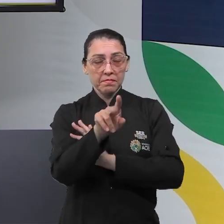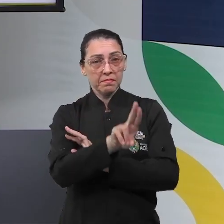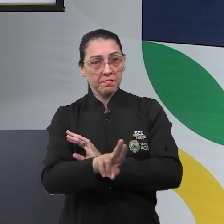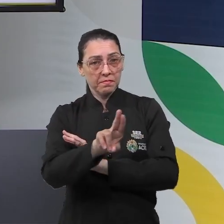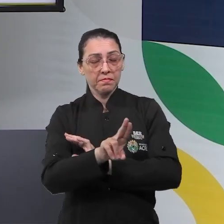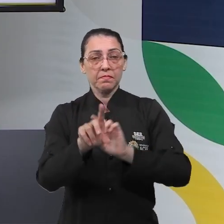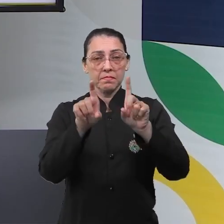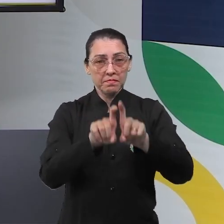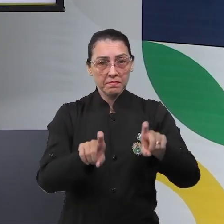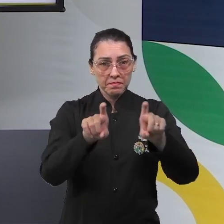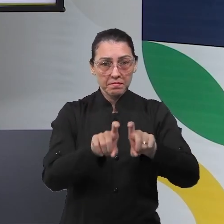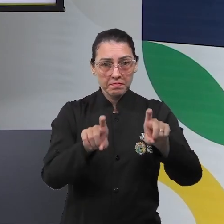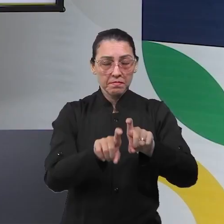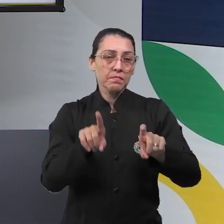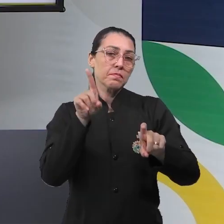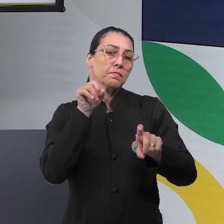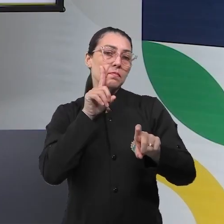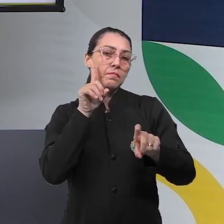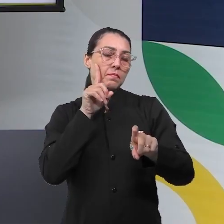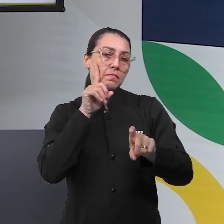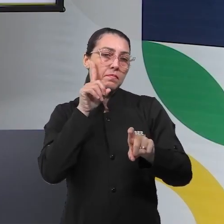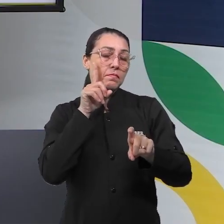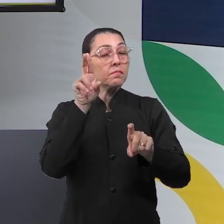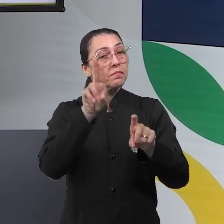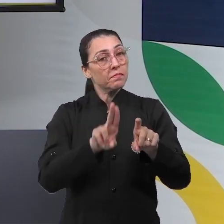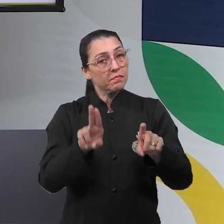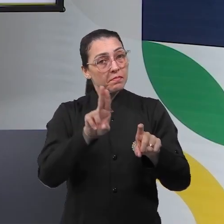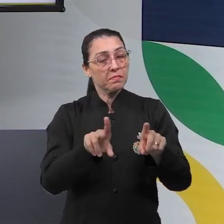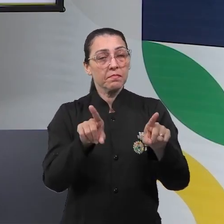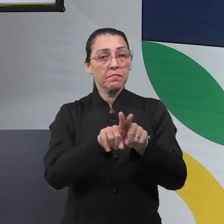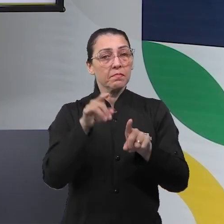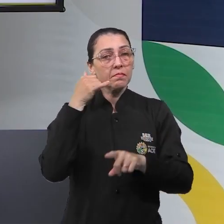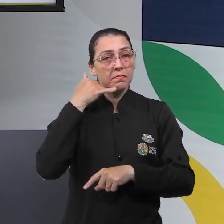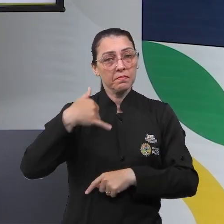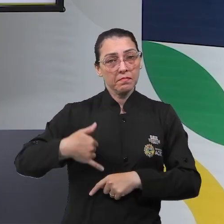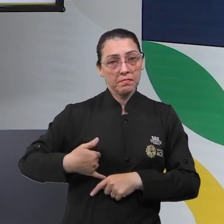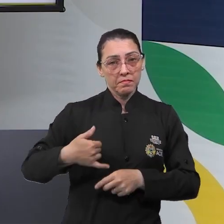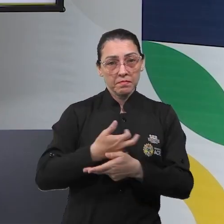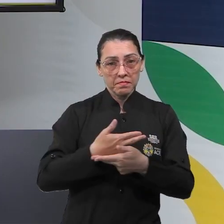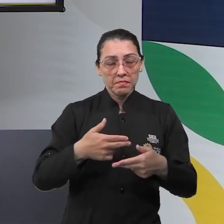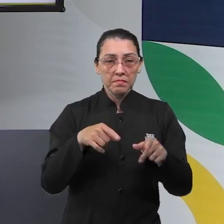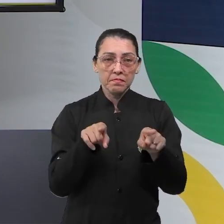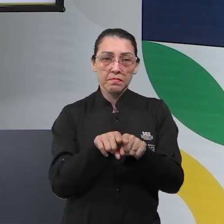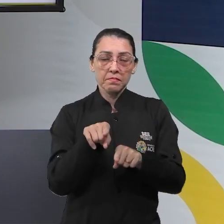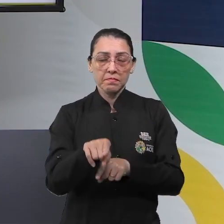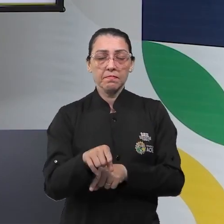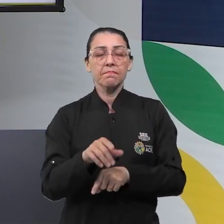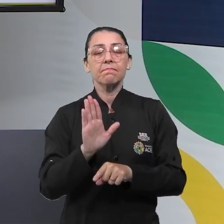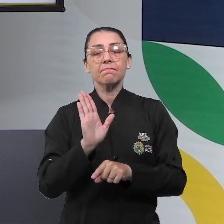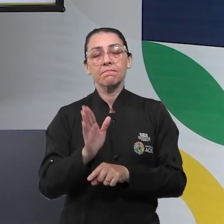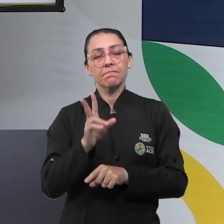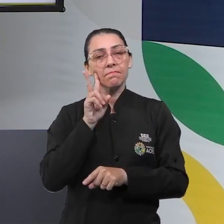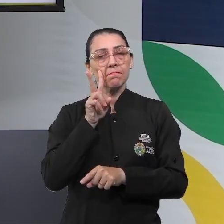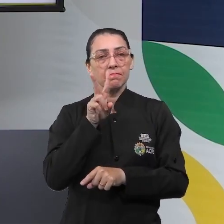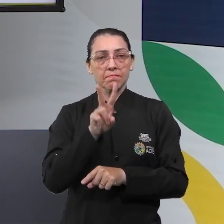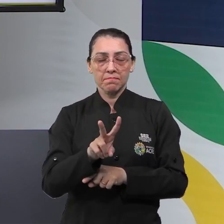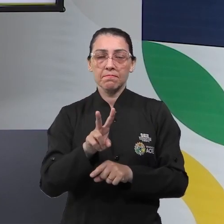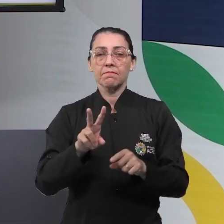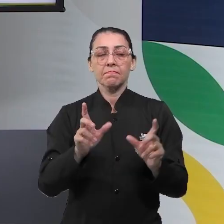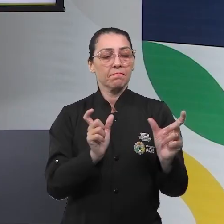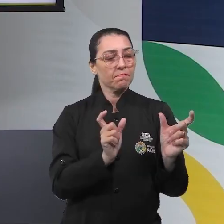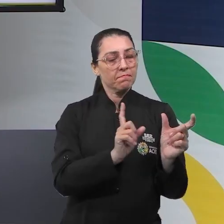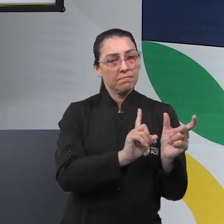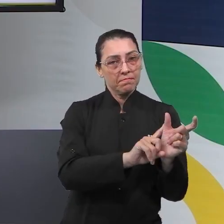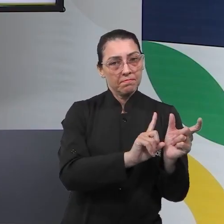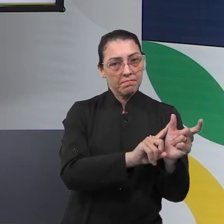utiliza computador no seu dia a dia, utiliza muito telefone, com certeza você já deve ter visto